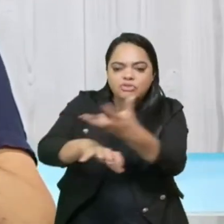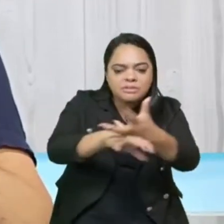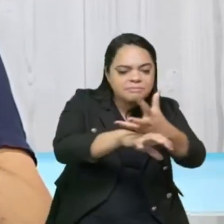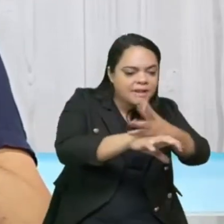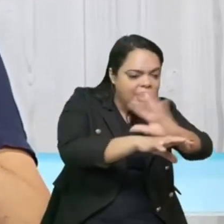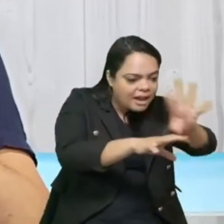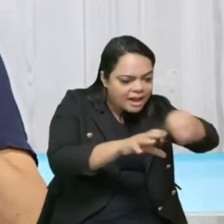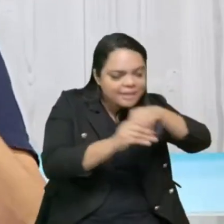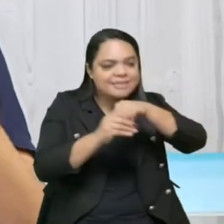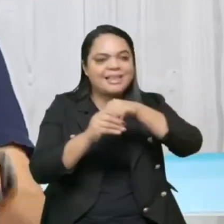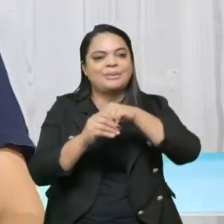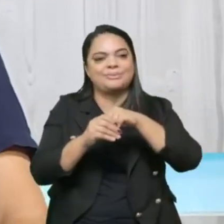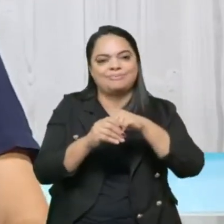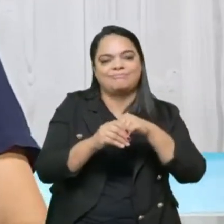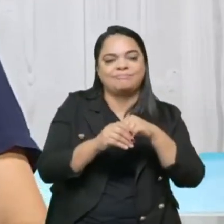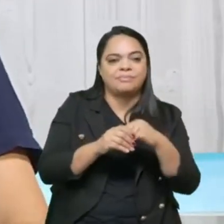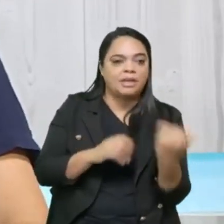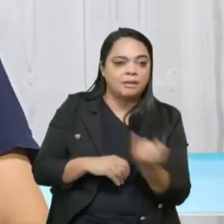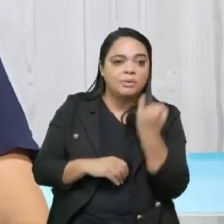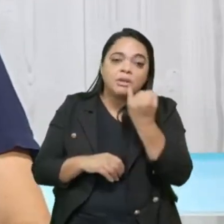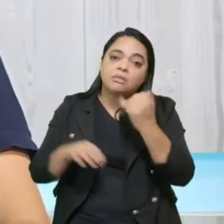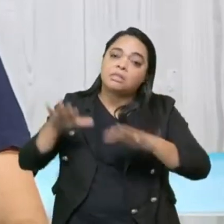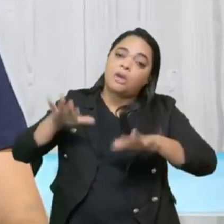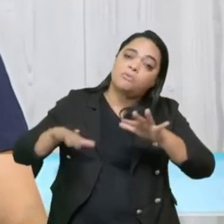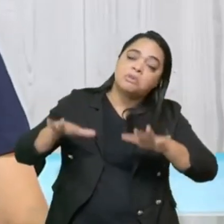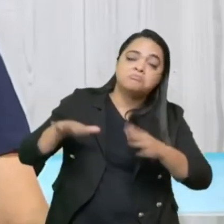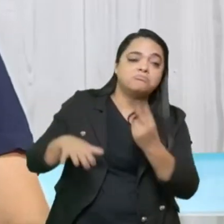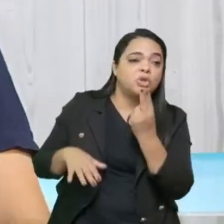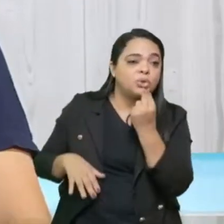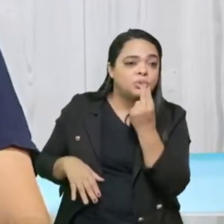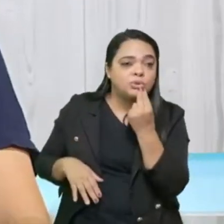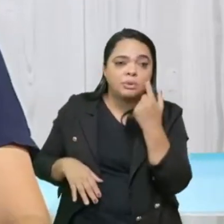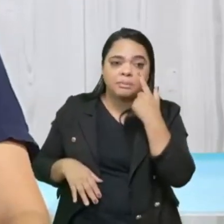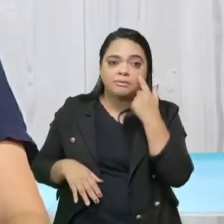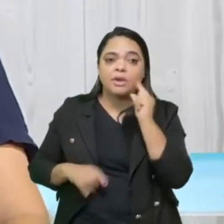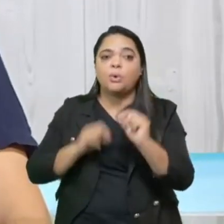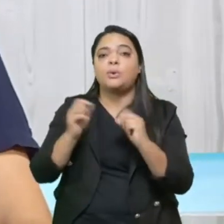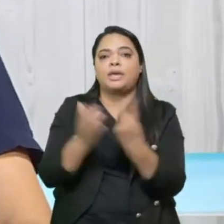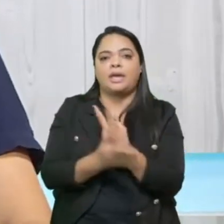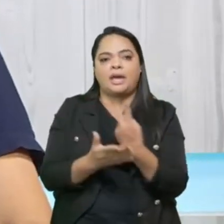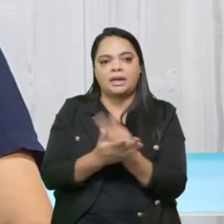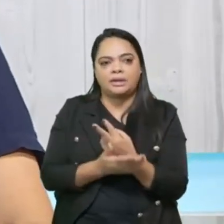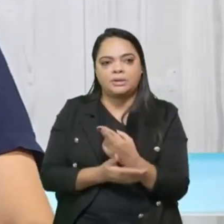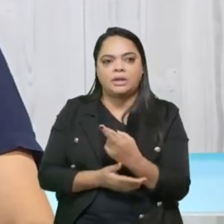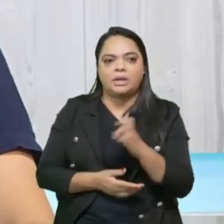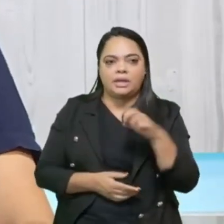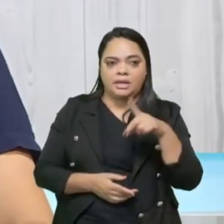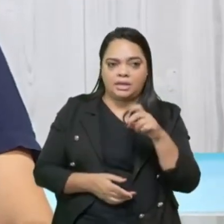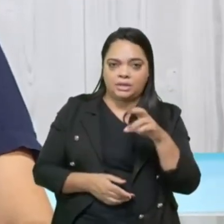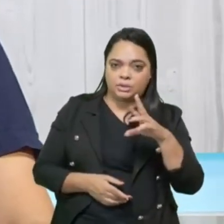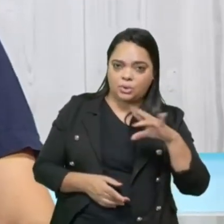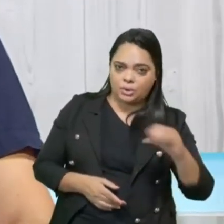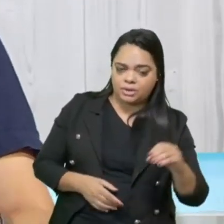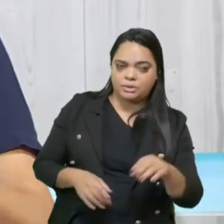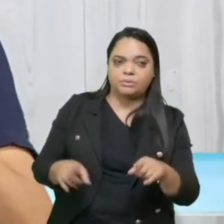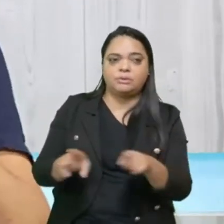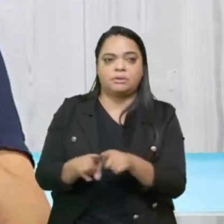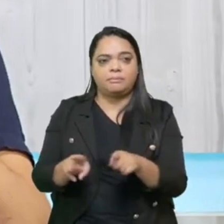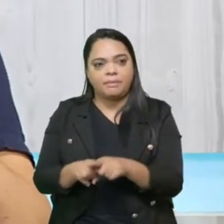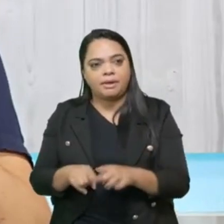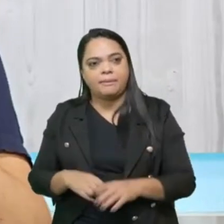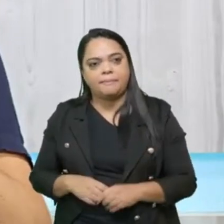multidisciplinaridade é muito importante. Às vezes, um nutricionista para ver que alguma coisa está errada, um endócrino, um reumatologista, etc.